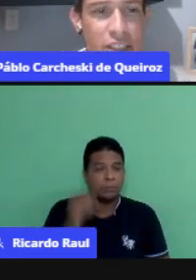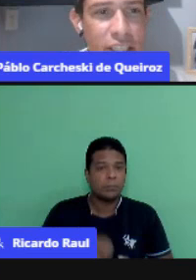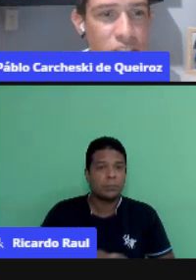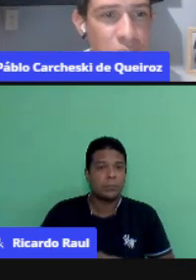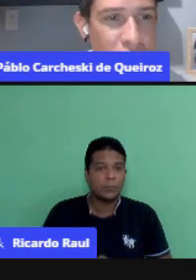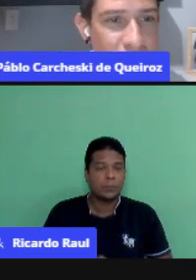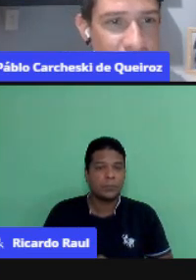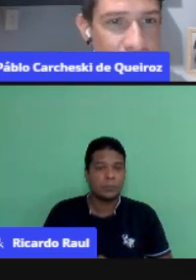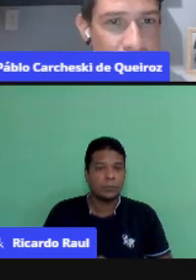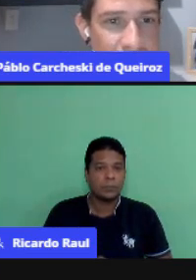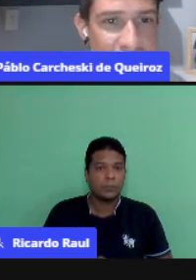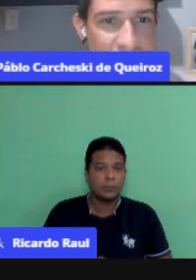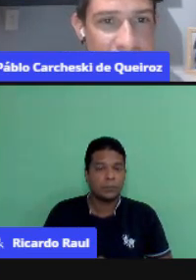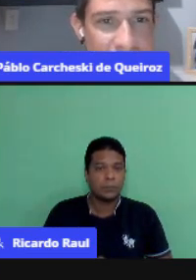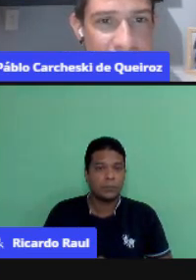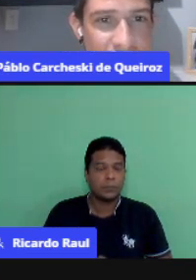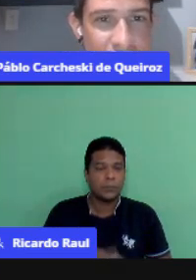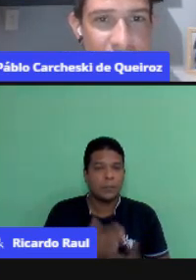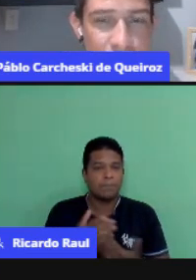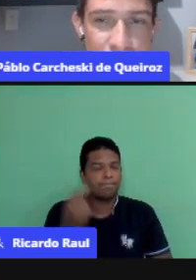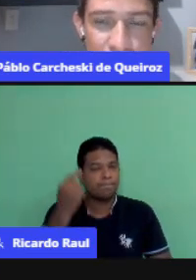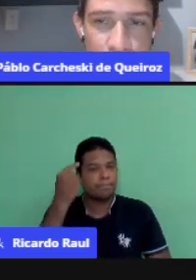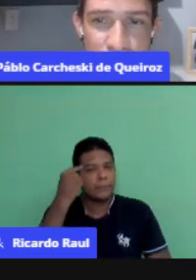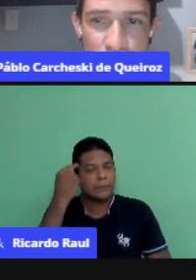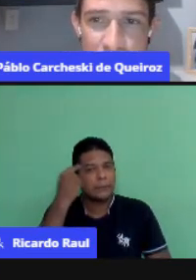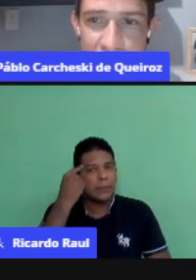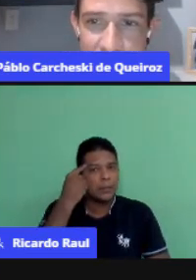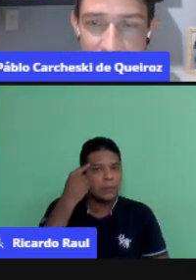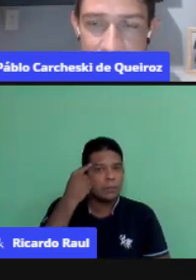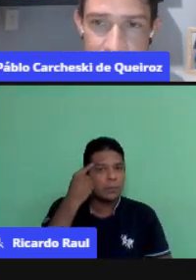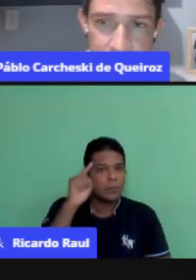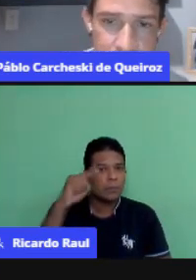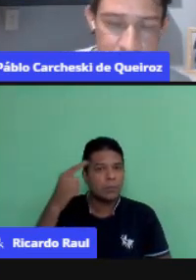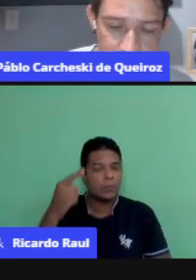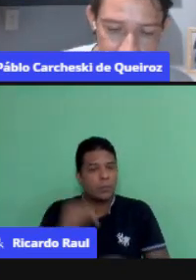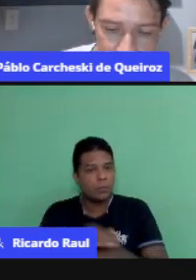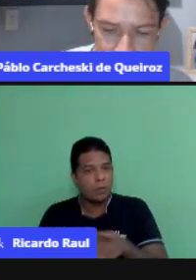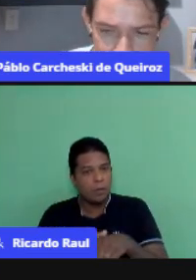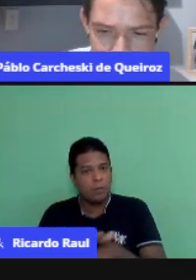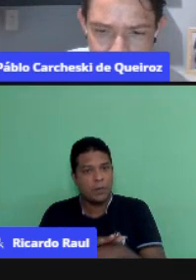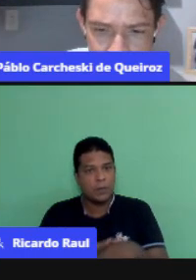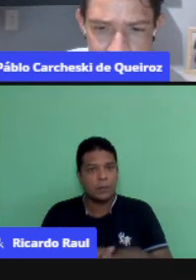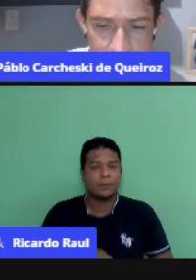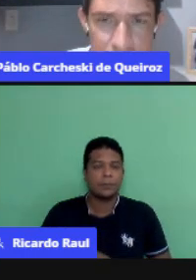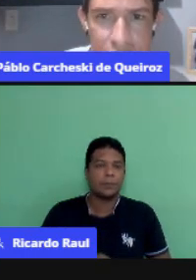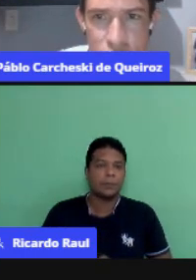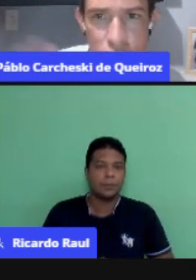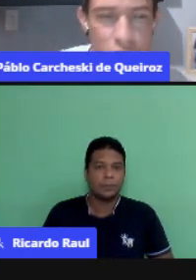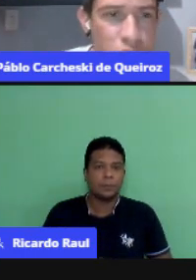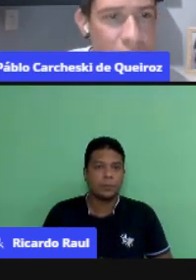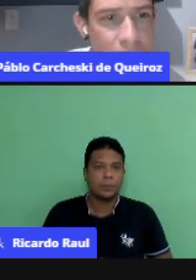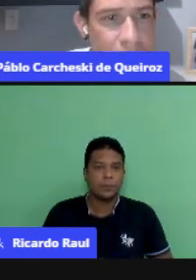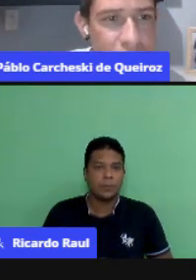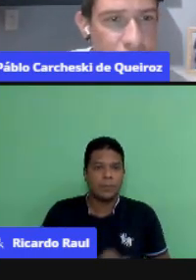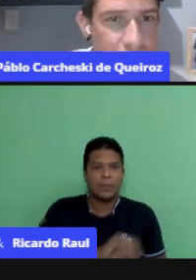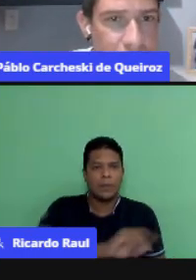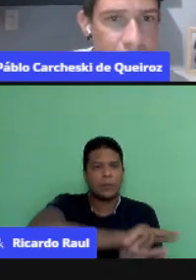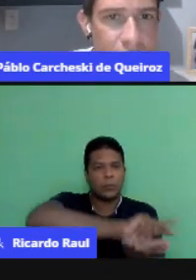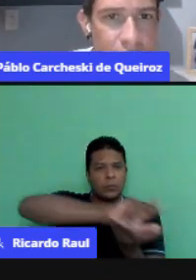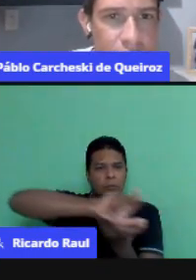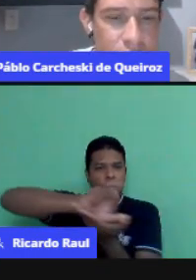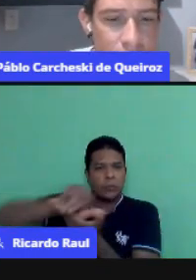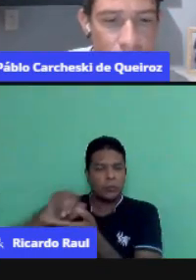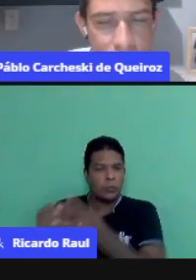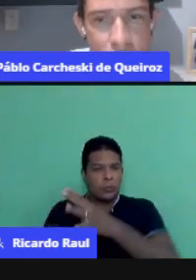né? E deixo para vocês também pensarem aí, e depois a gente pode conversar, né? A gente tem vários conteúdos matemáticos,